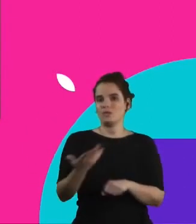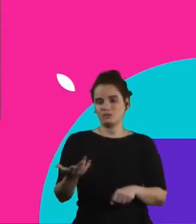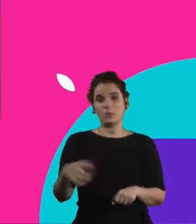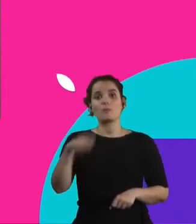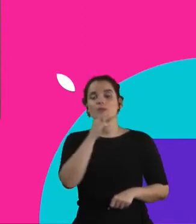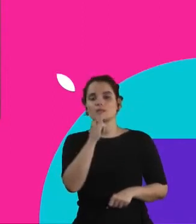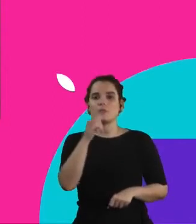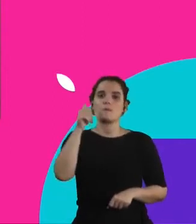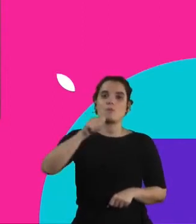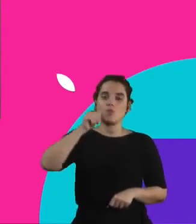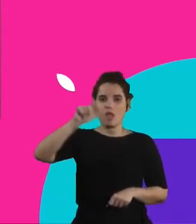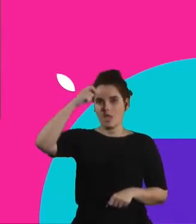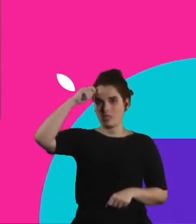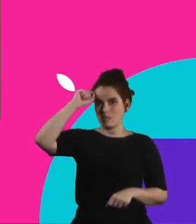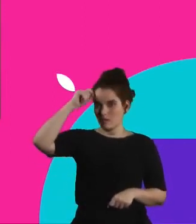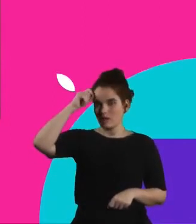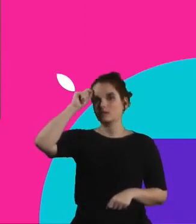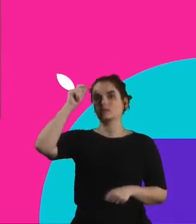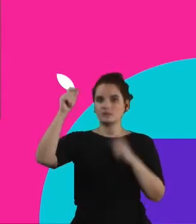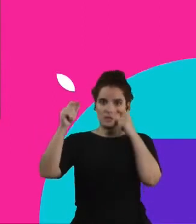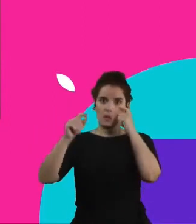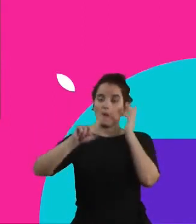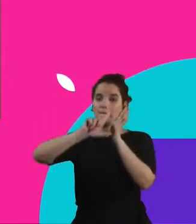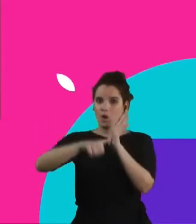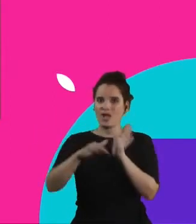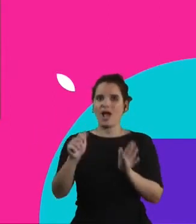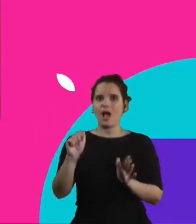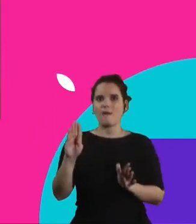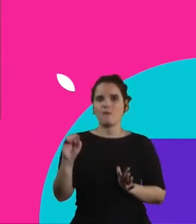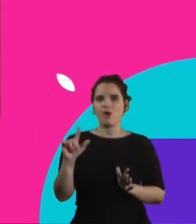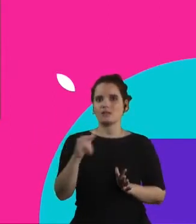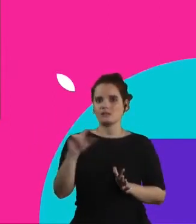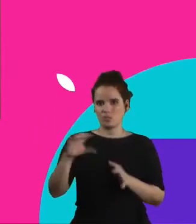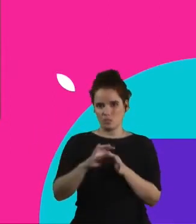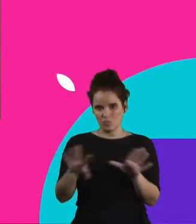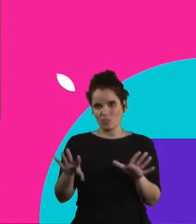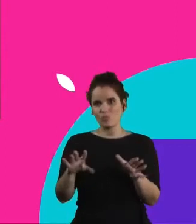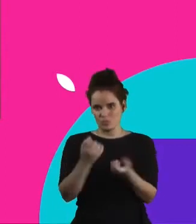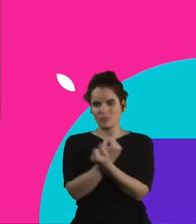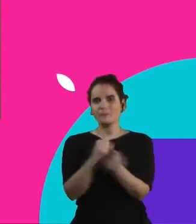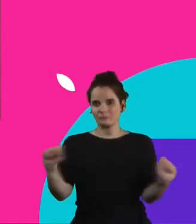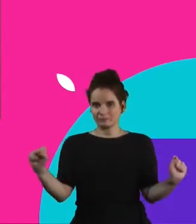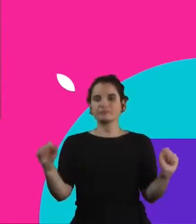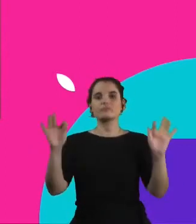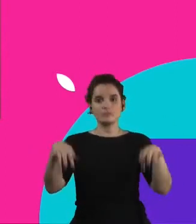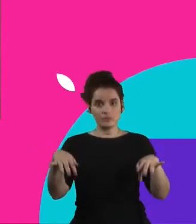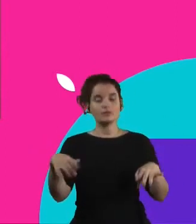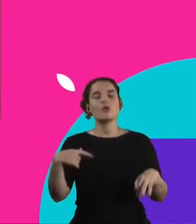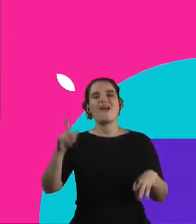desde o processo do pós-abolição, têm esse processo de inserção produtiva dificultado pelo racismo estrutural que se